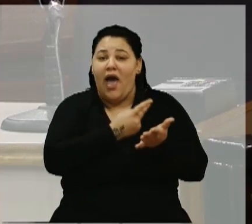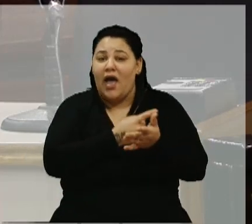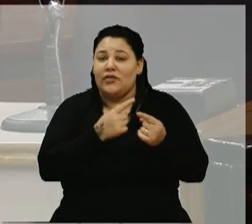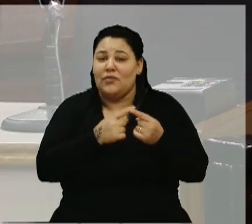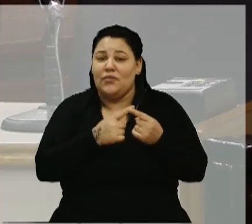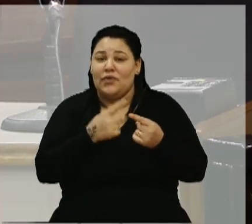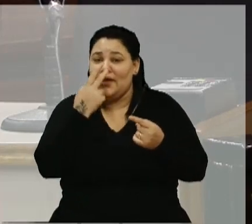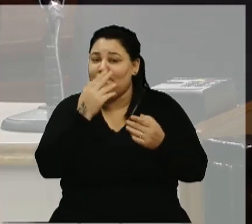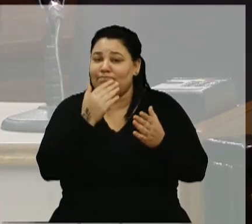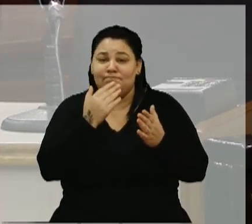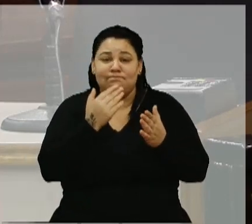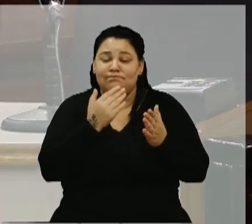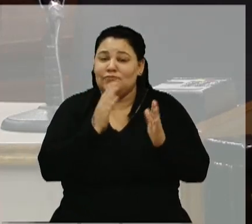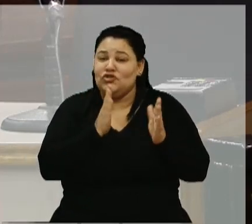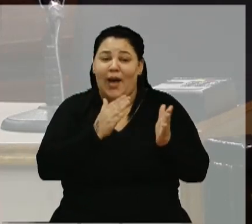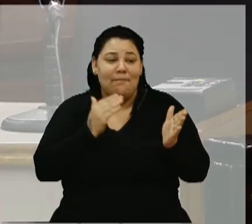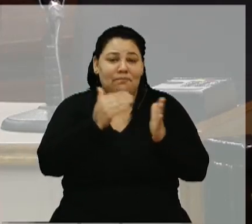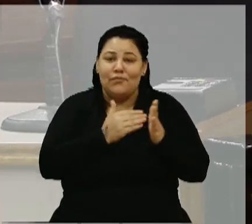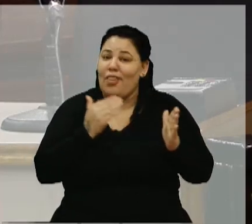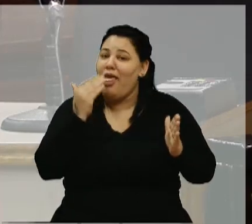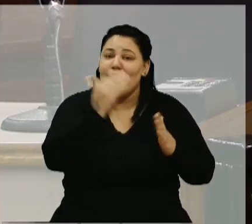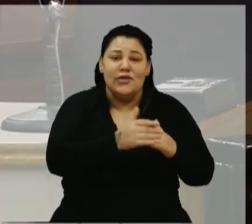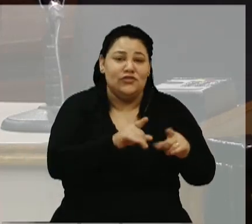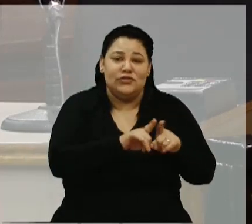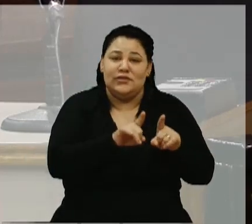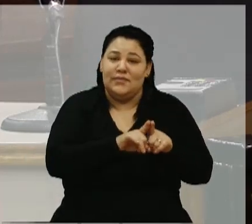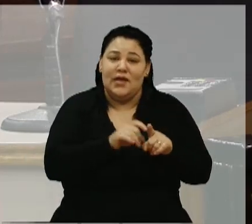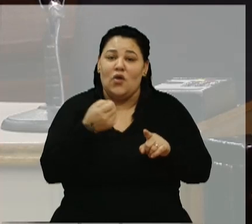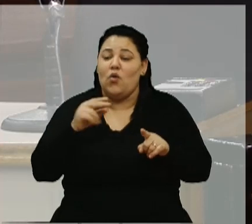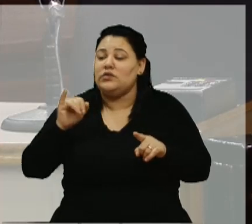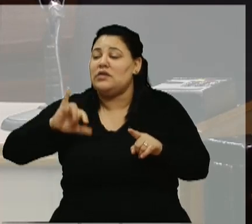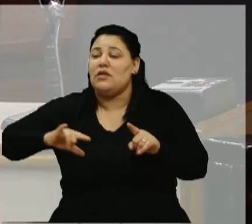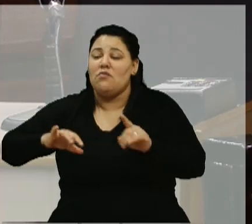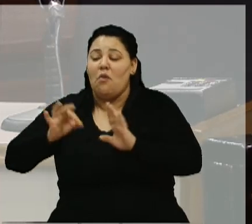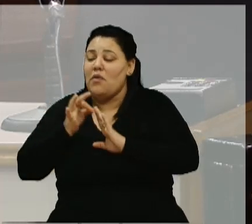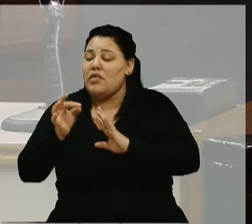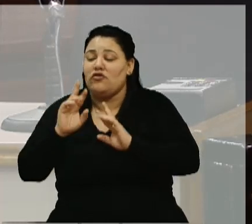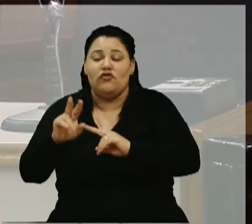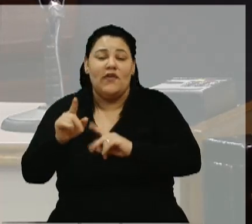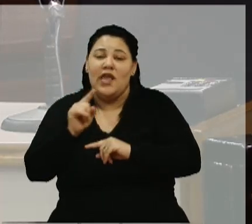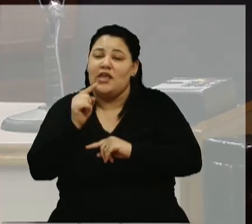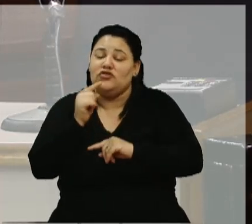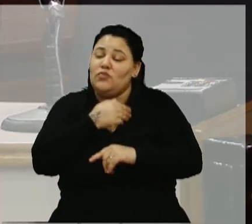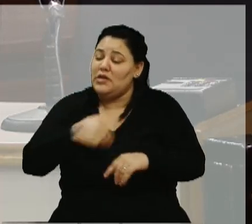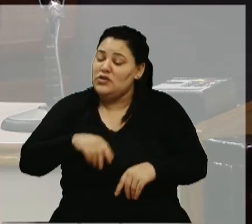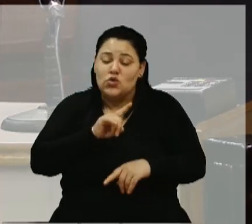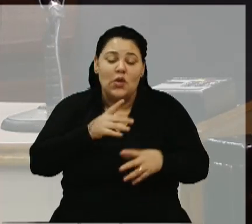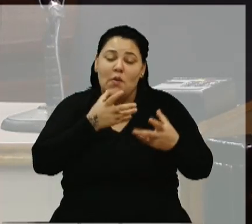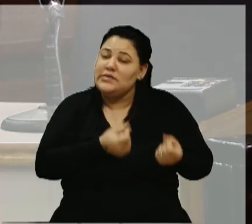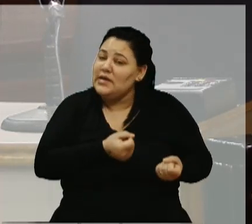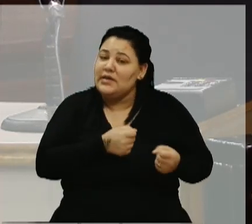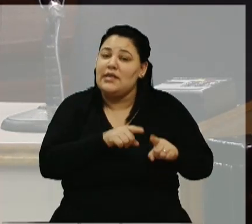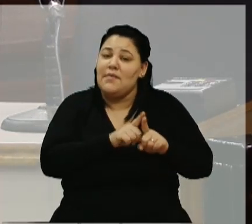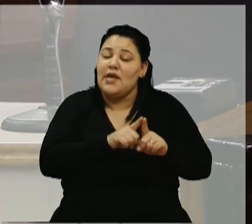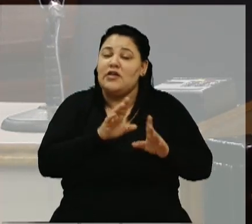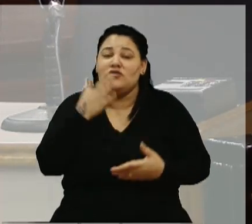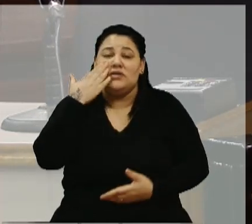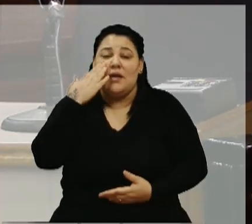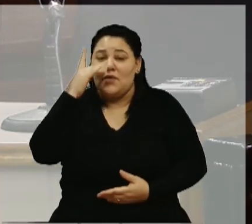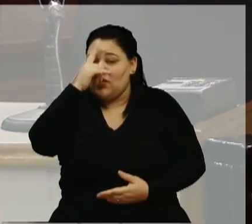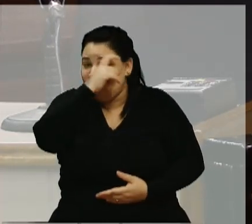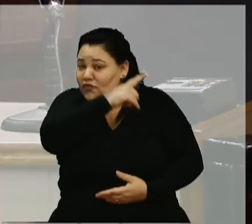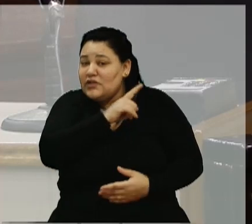bruxas, aos seus opositores e quem ousar lhe contrariar. Sabe-se da dificuldade que pedidos nesse sentido possuem